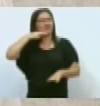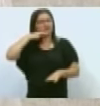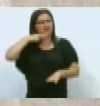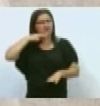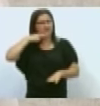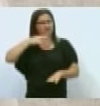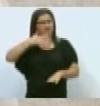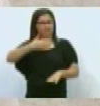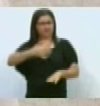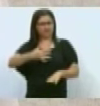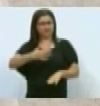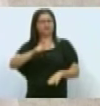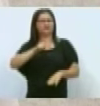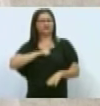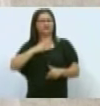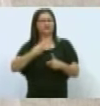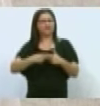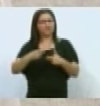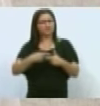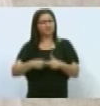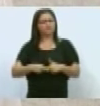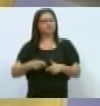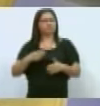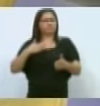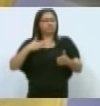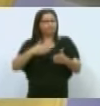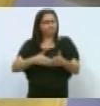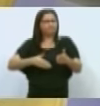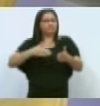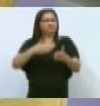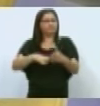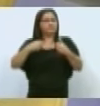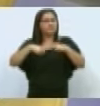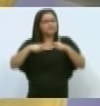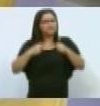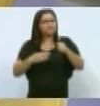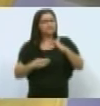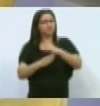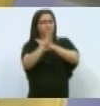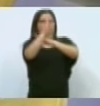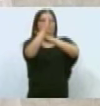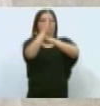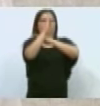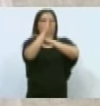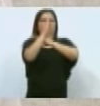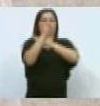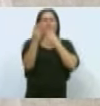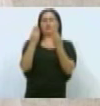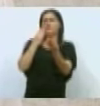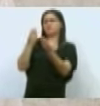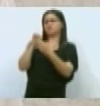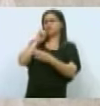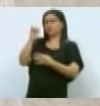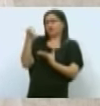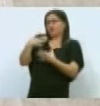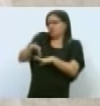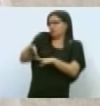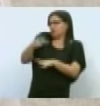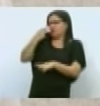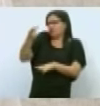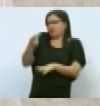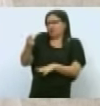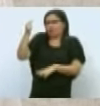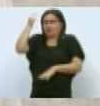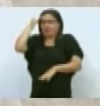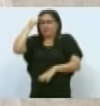esse mais uma batalha. E o que a psicóloga disse? Que ela não quer falar, porque ela não tem necessidade. A